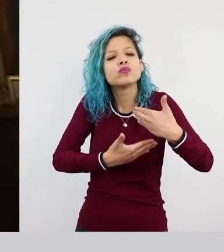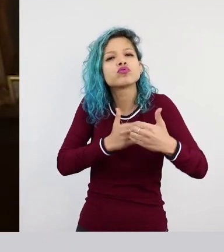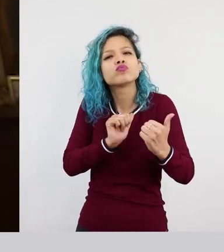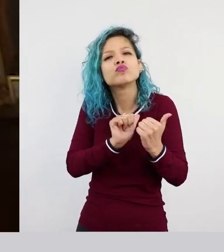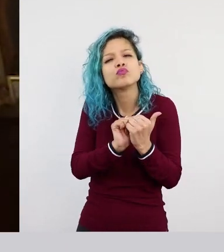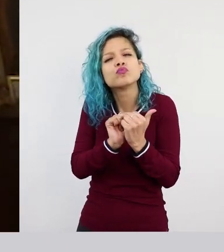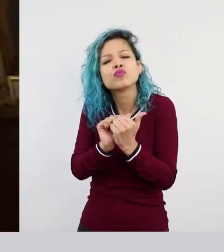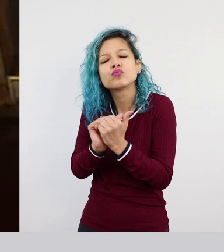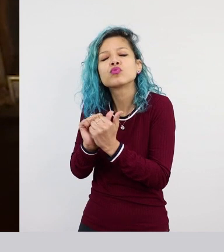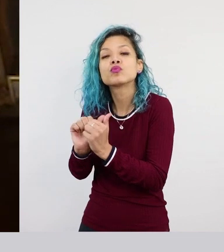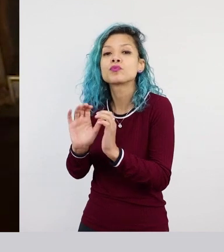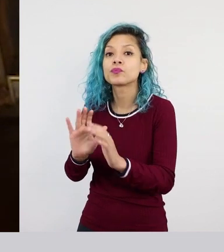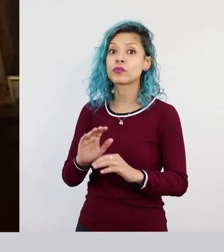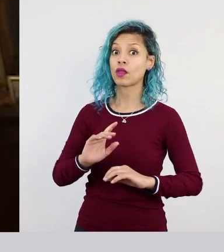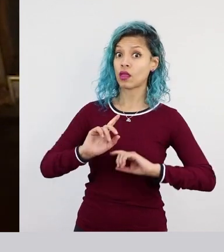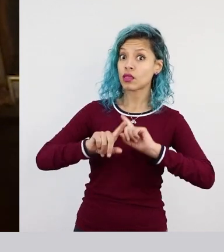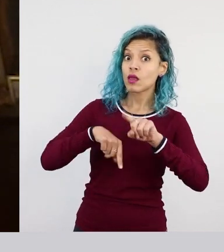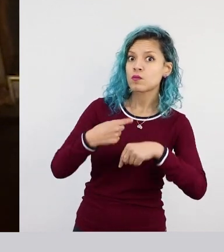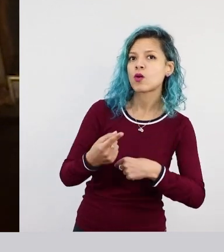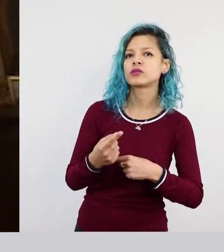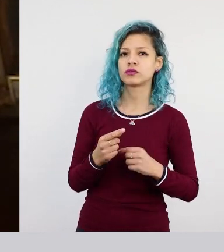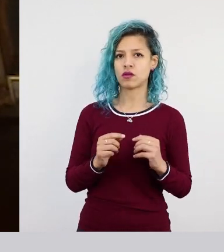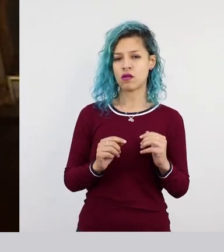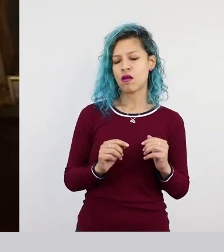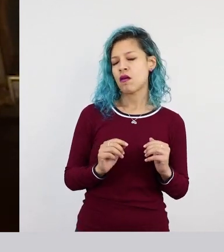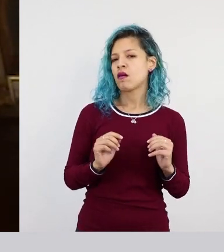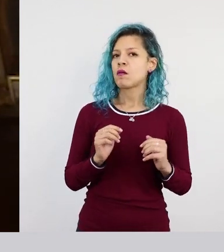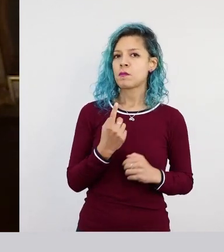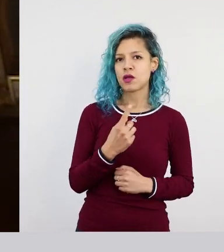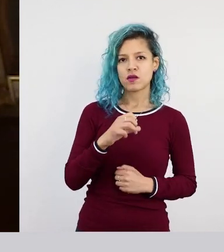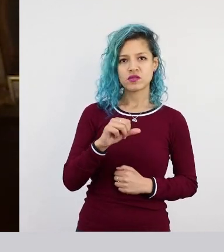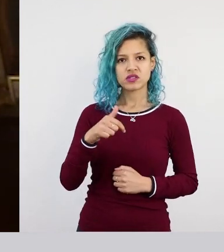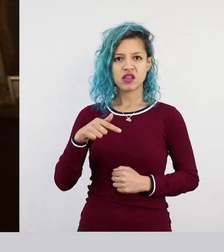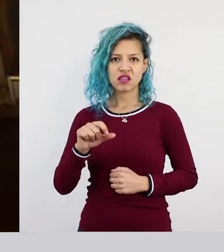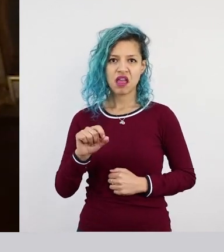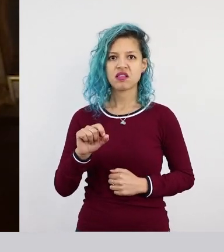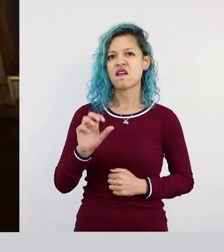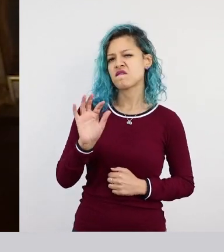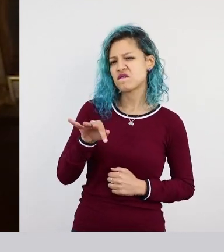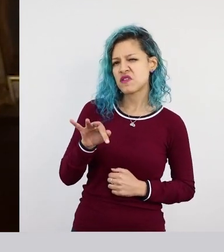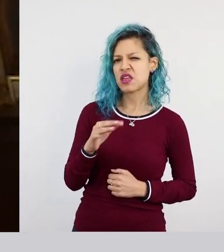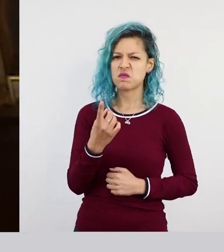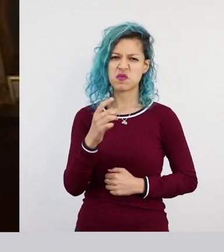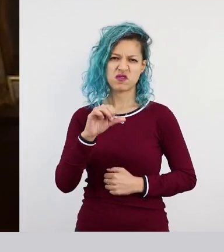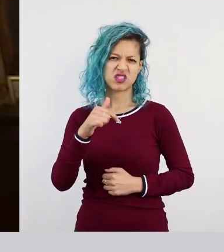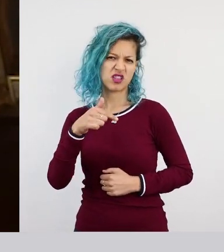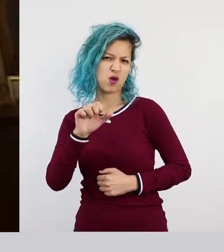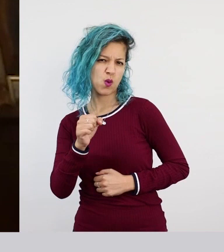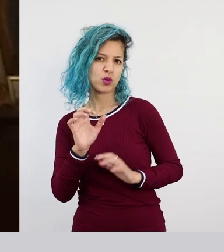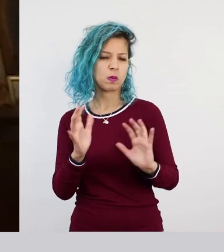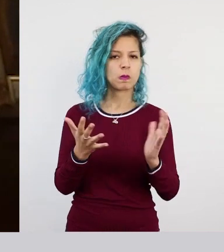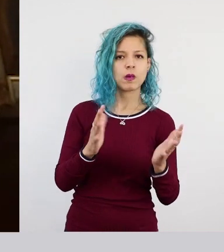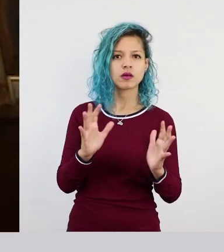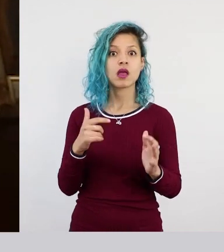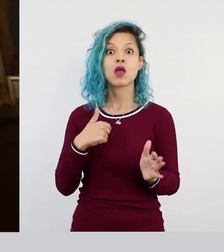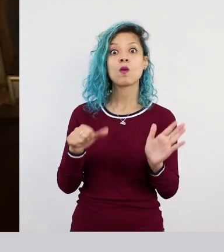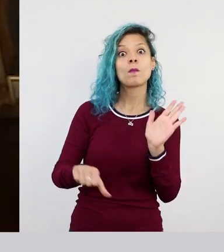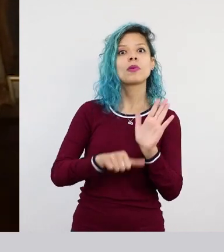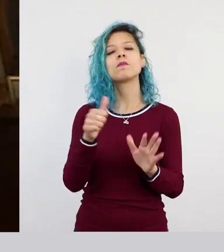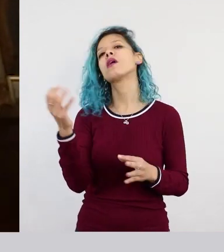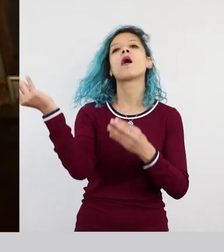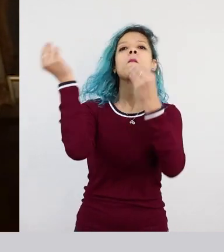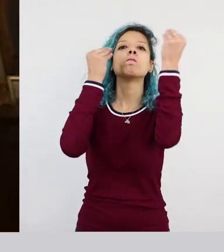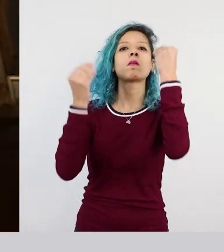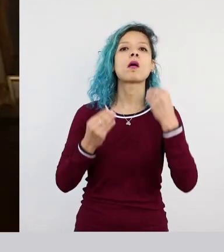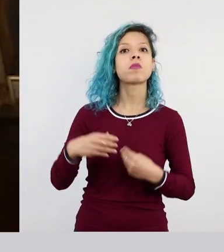uma amizade. E logo lá nos anos, final dos anos 70, 78, foi